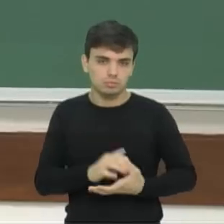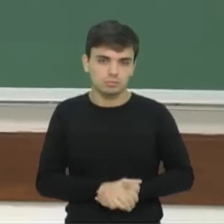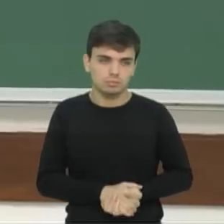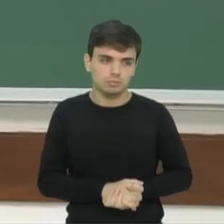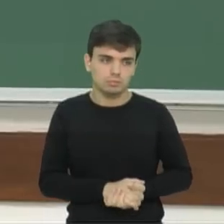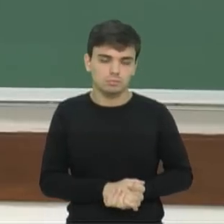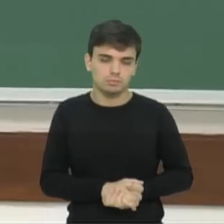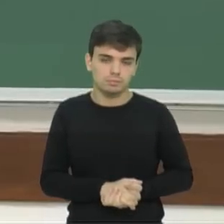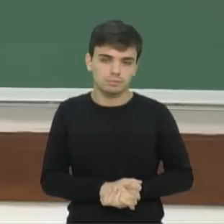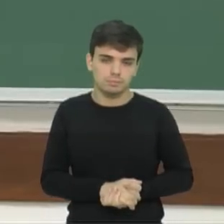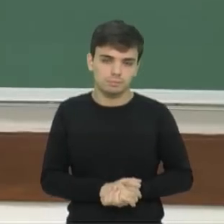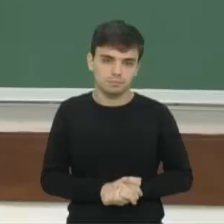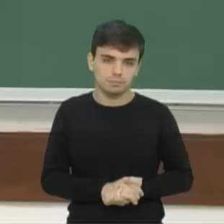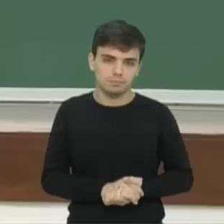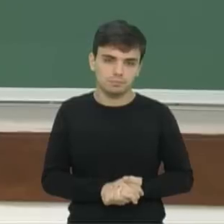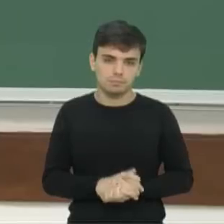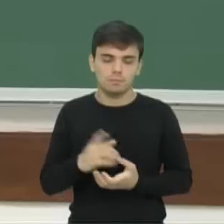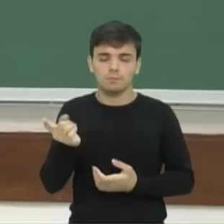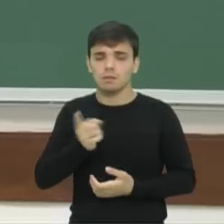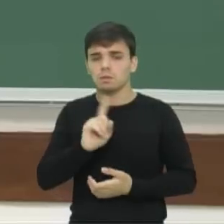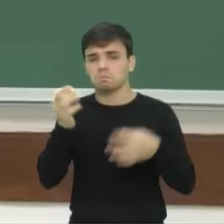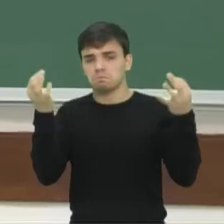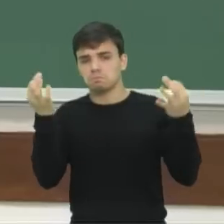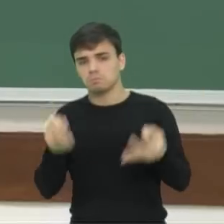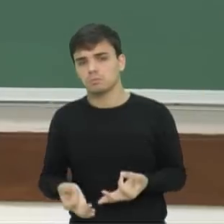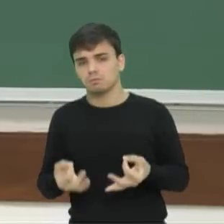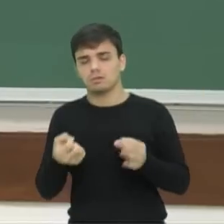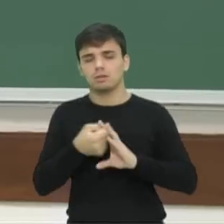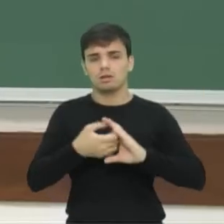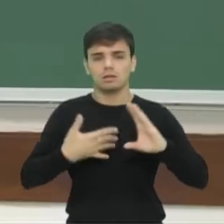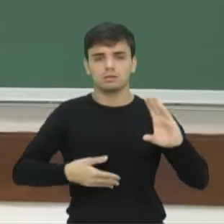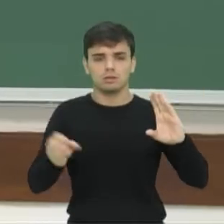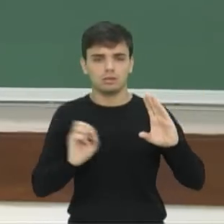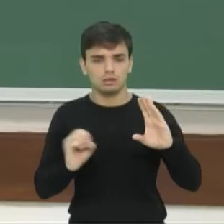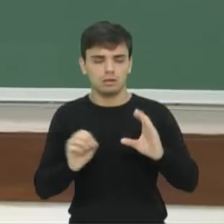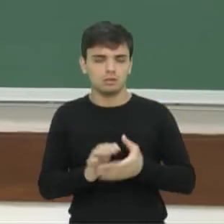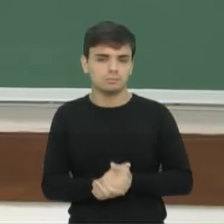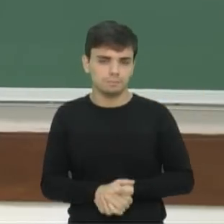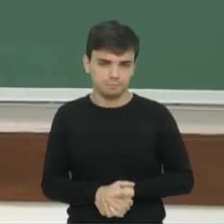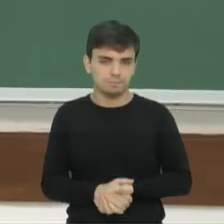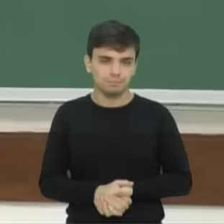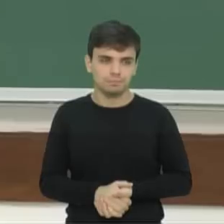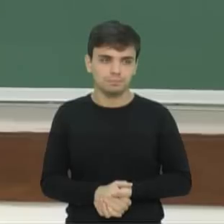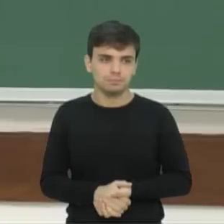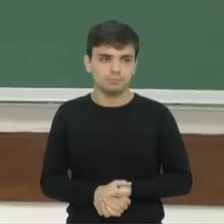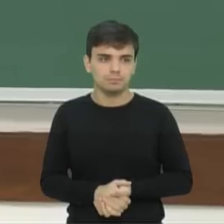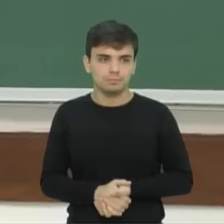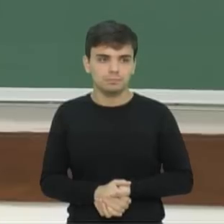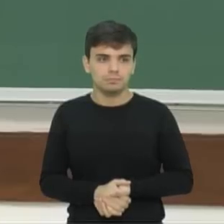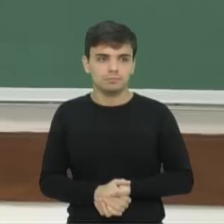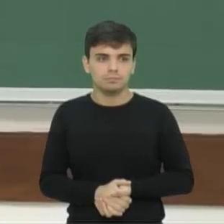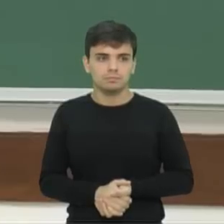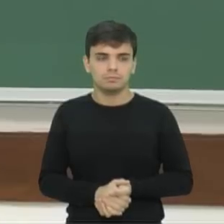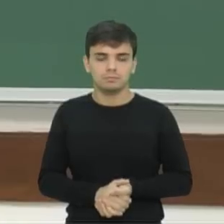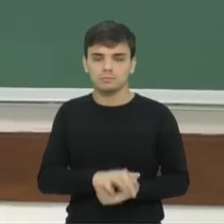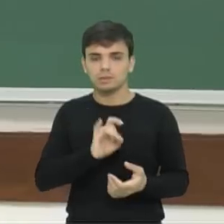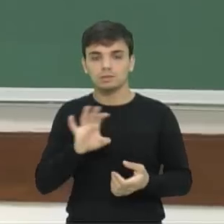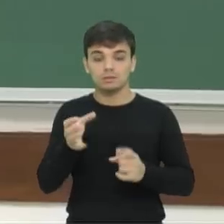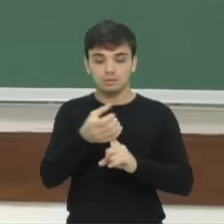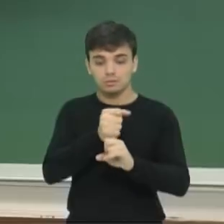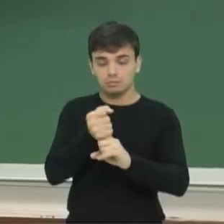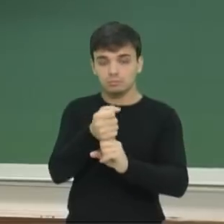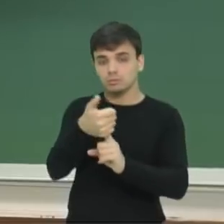essa situação. Então não foi perfeito, não caracterizou um ippon, caracteriza-se um vazare, está retratado aqui. E se imobilizar o adversário